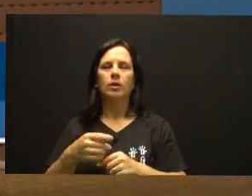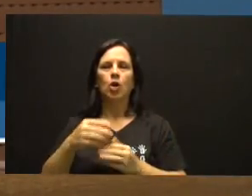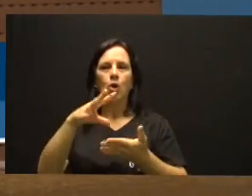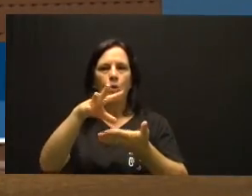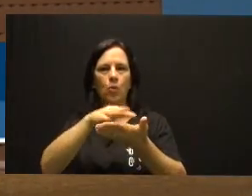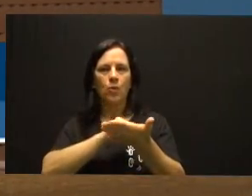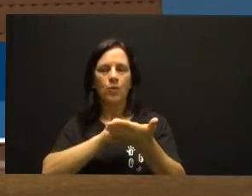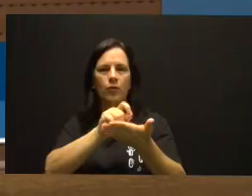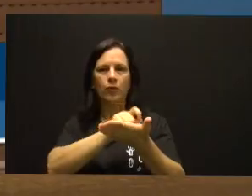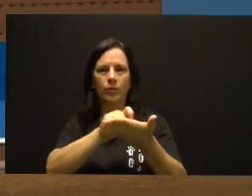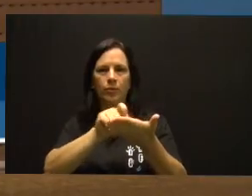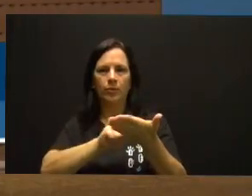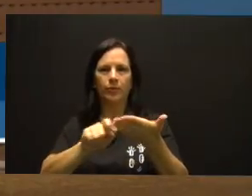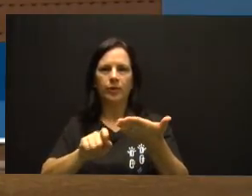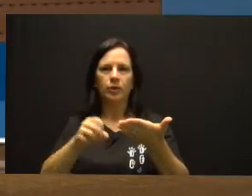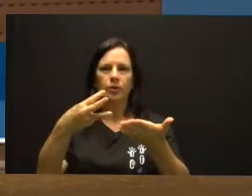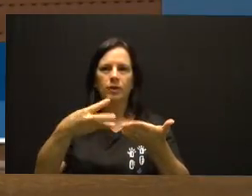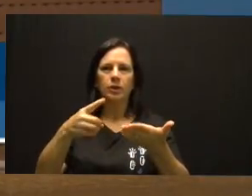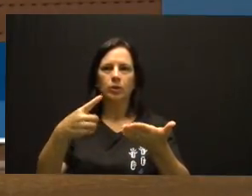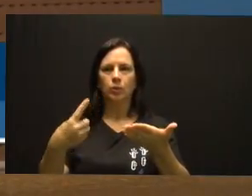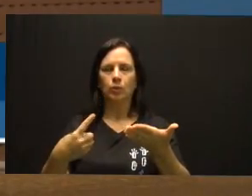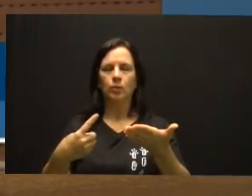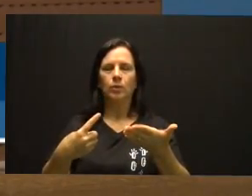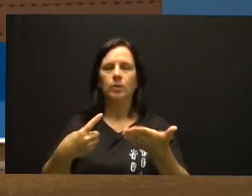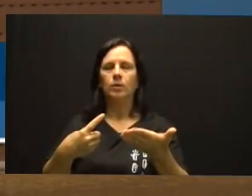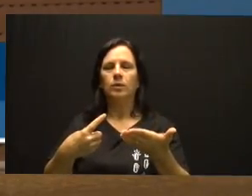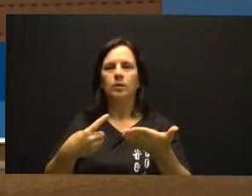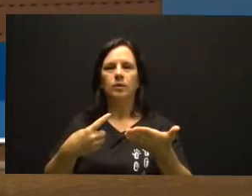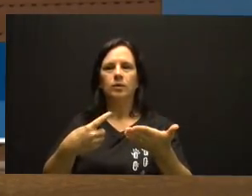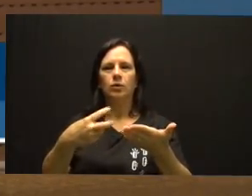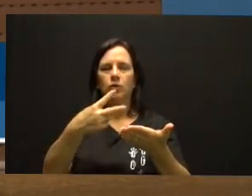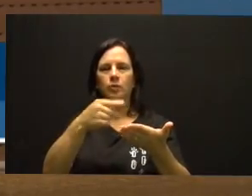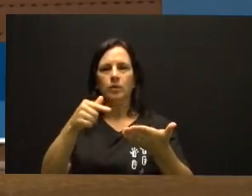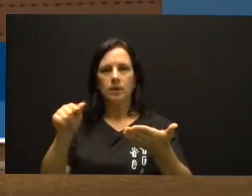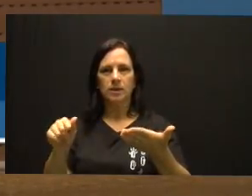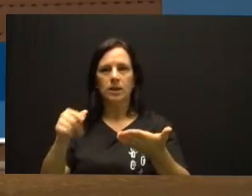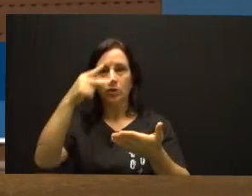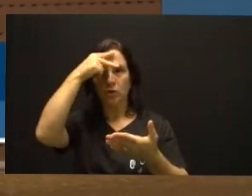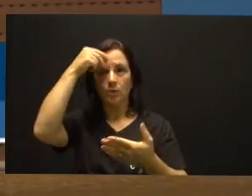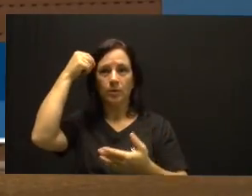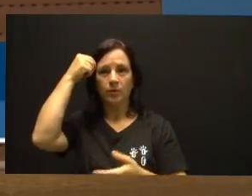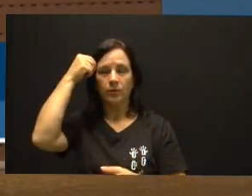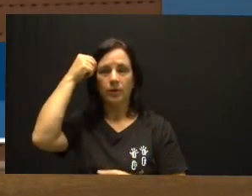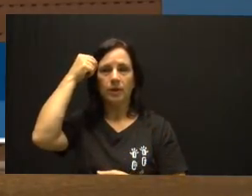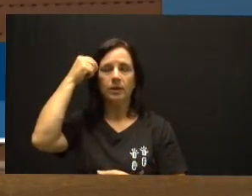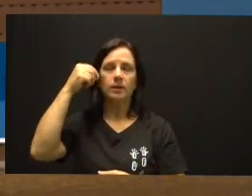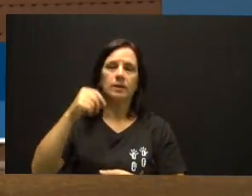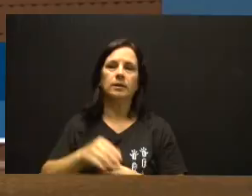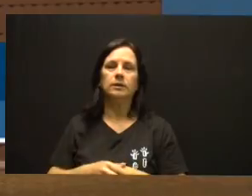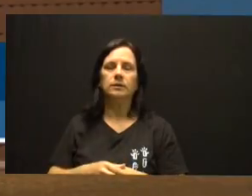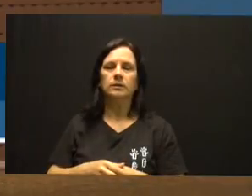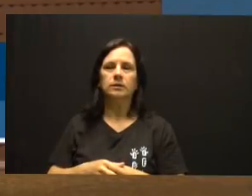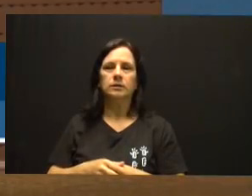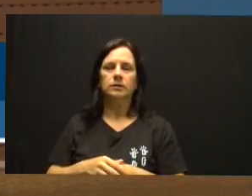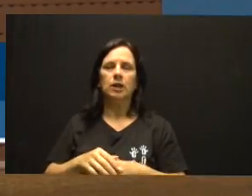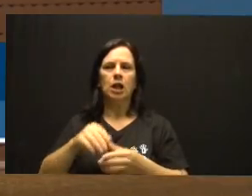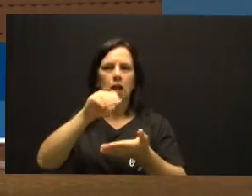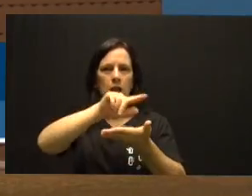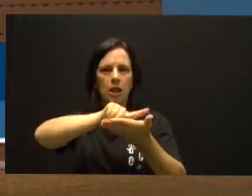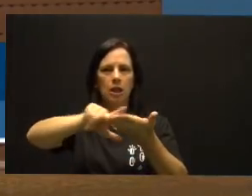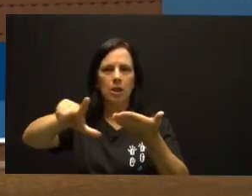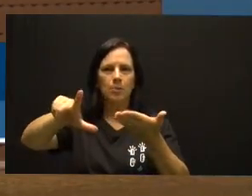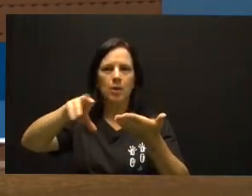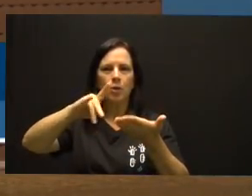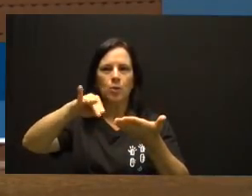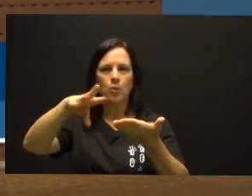de 2017, encaminhado em 3 de 1 de 2017, ao senhor prefeito municipal de Cubatão, que trata sobre limpeza de